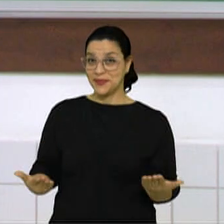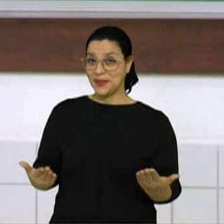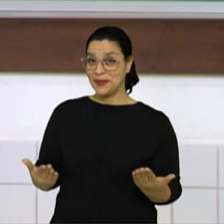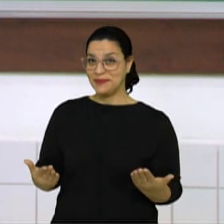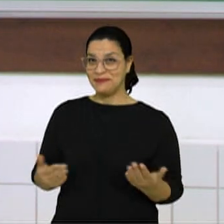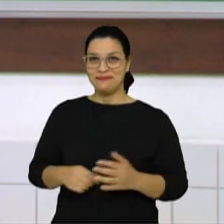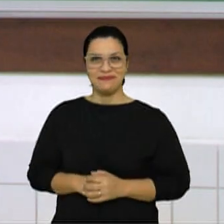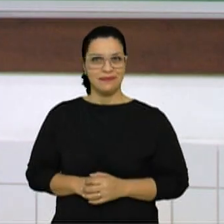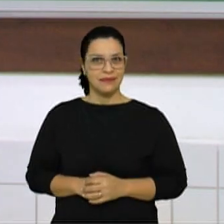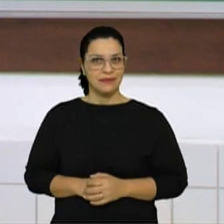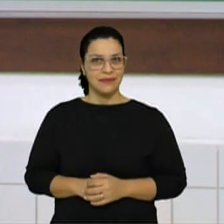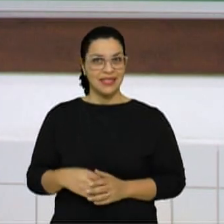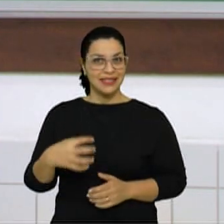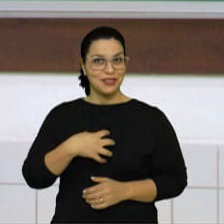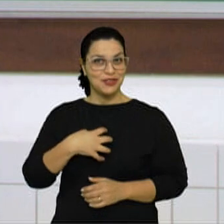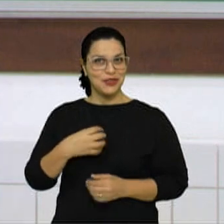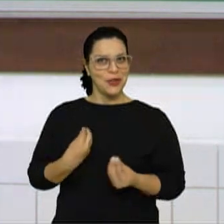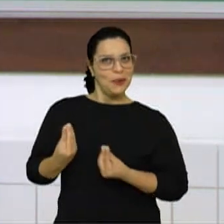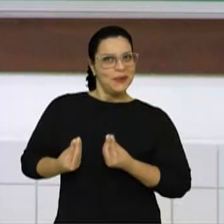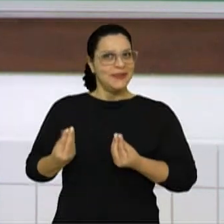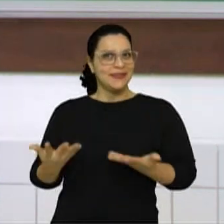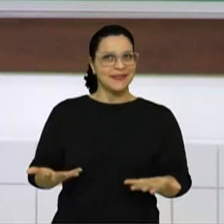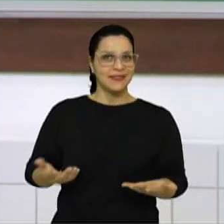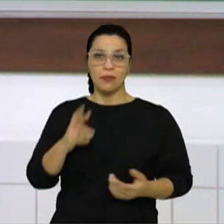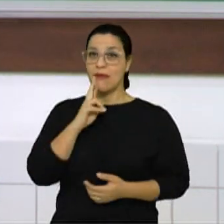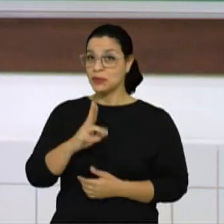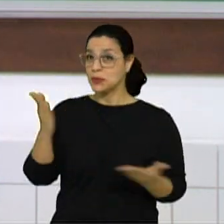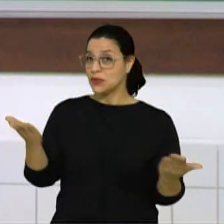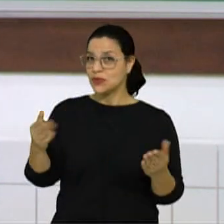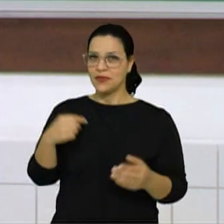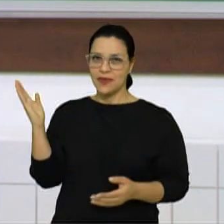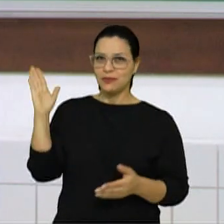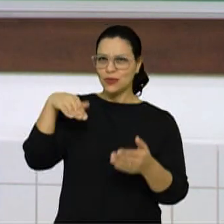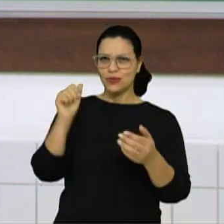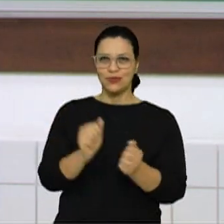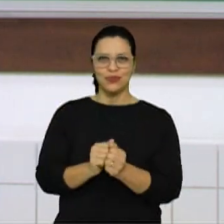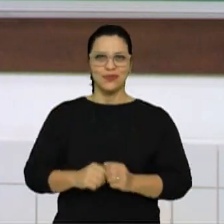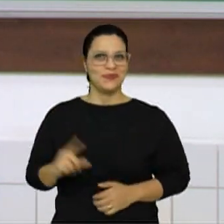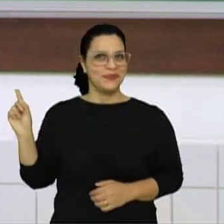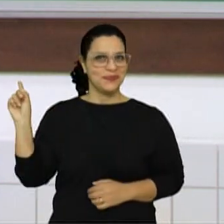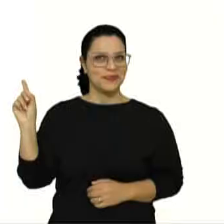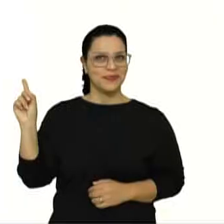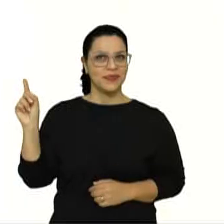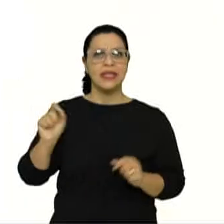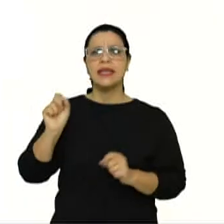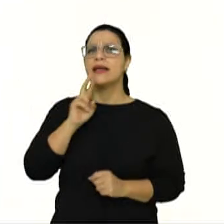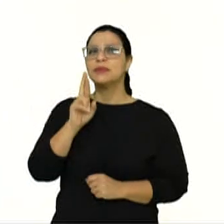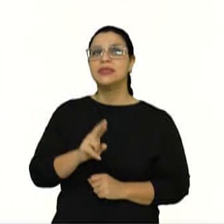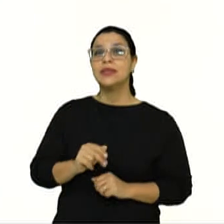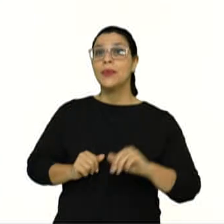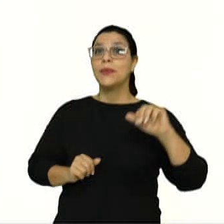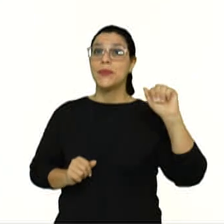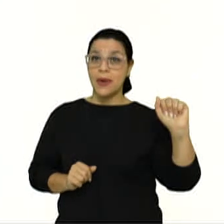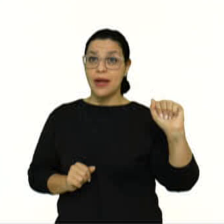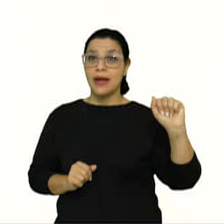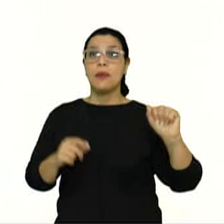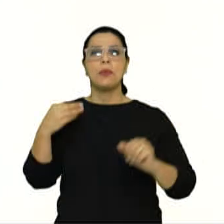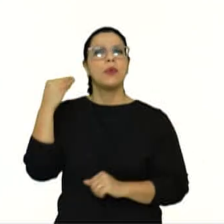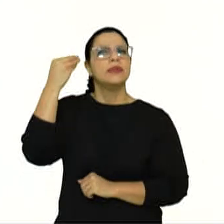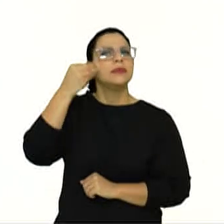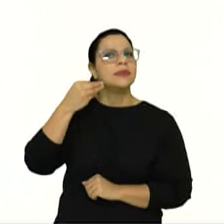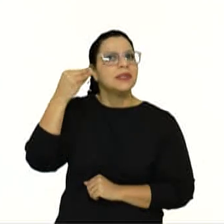E aí, galera? Sentiu o drama? Vamos para a resposta? Vem comigo. Quem respondeu a letra A, que foi